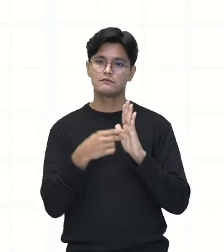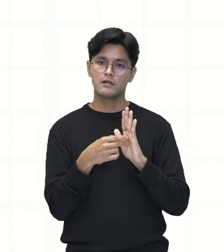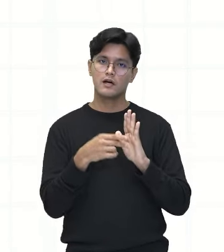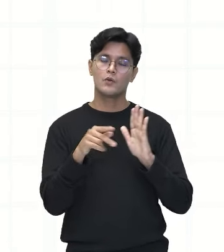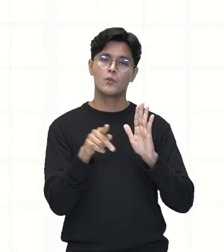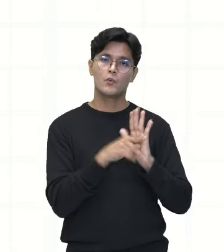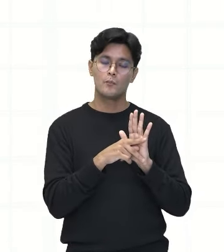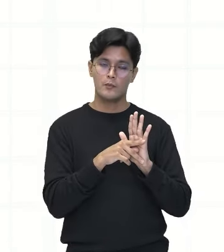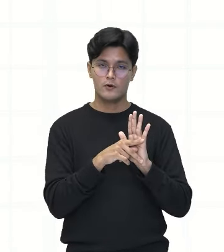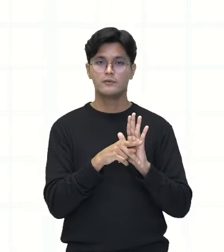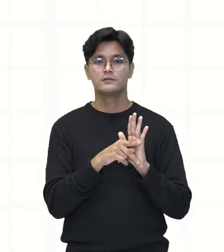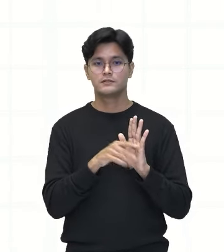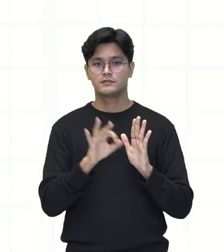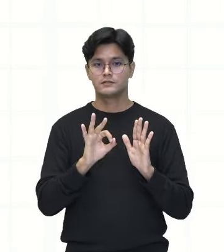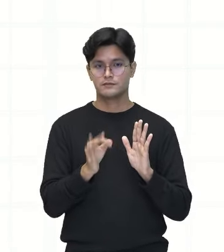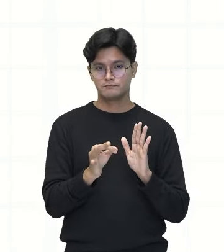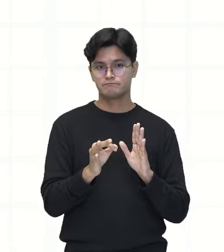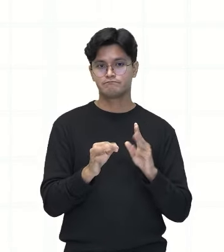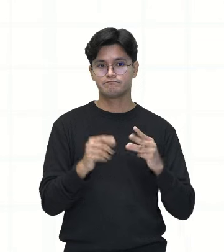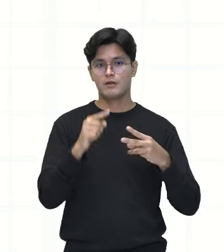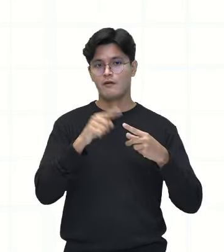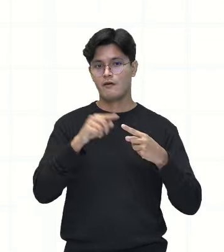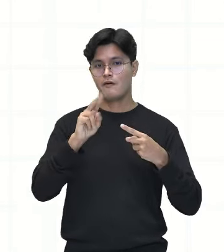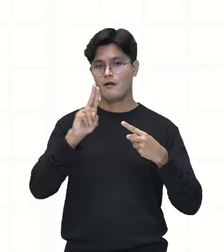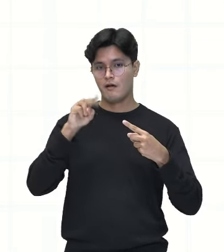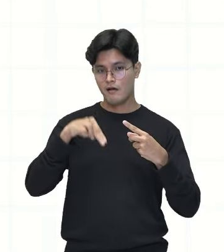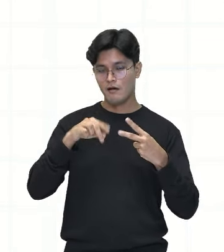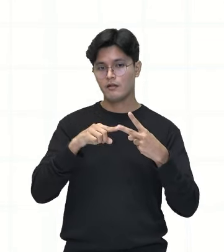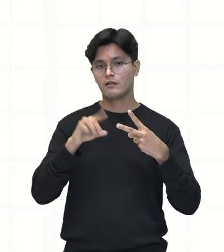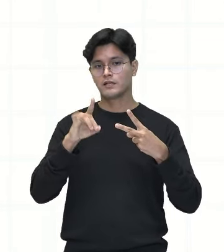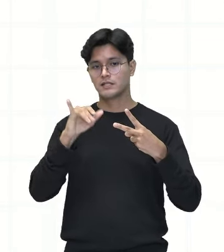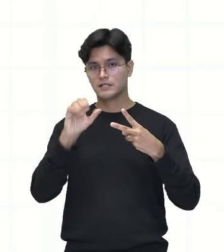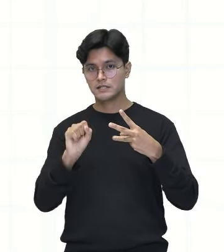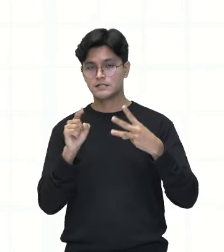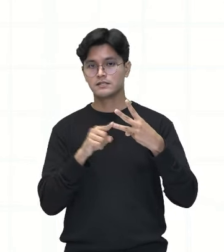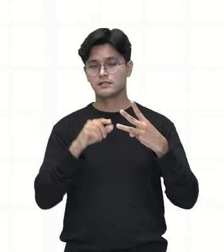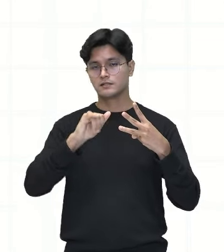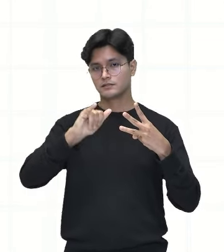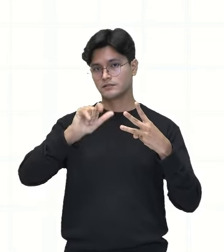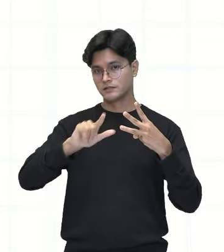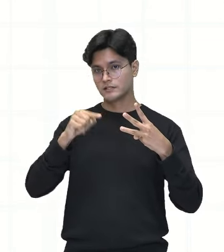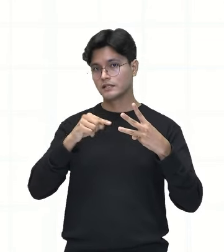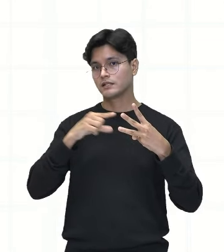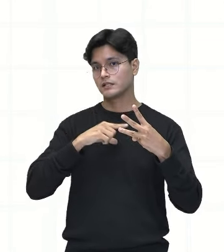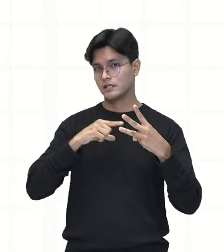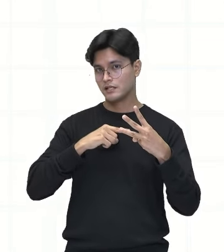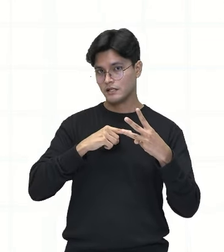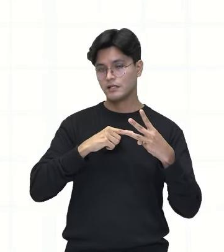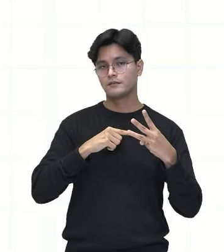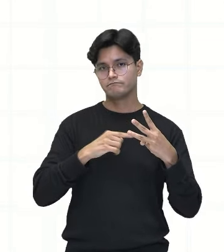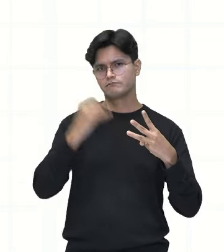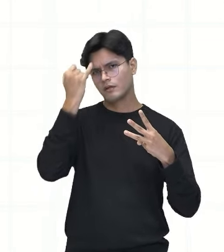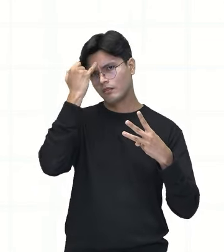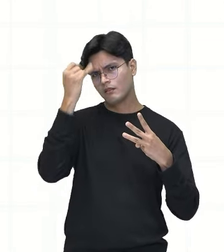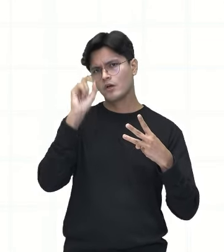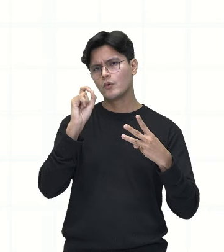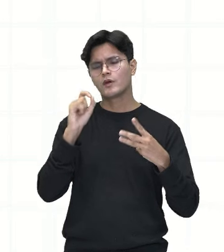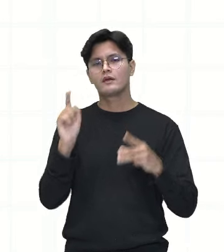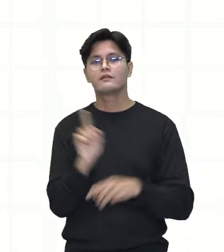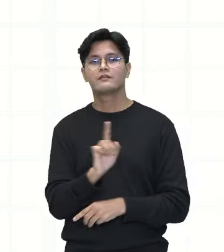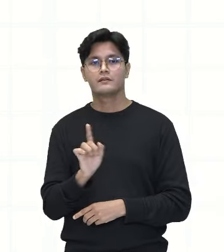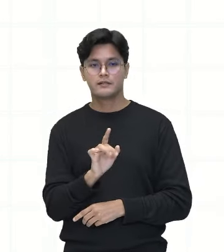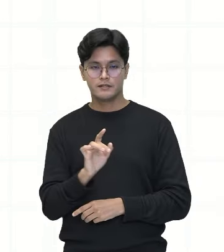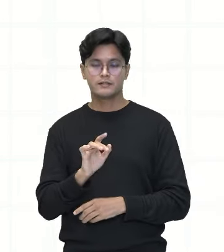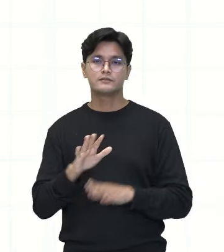Esses têm um significado de negação, certo? Então, todos os prefixos, assim como os sufixos, também